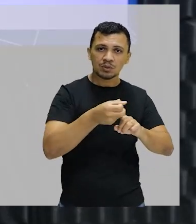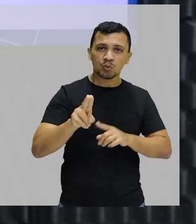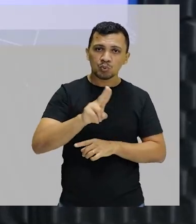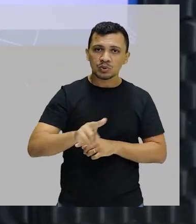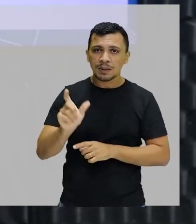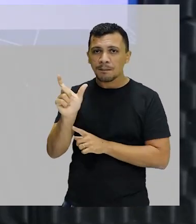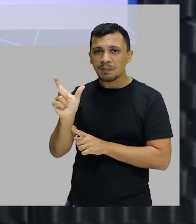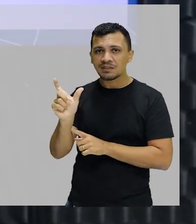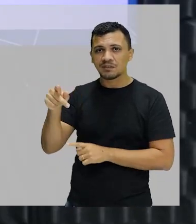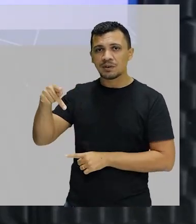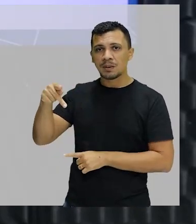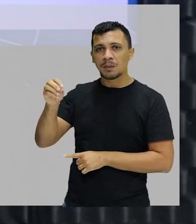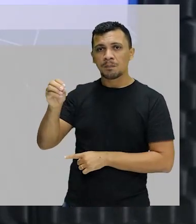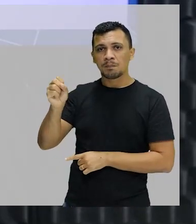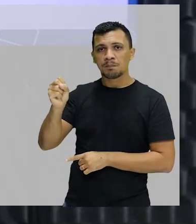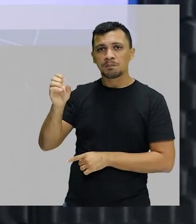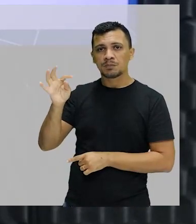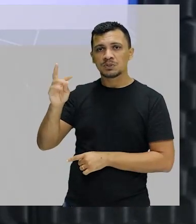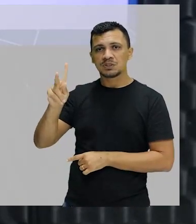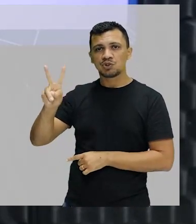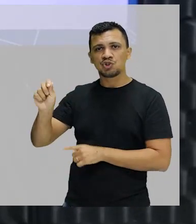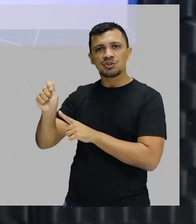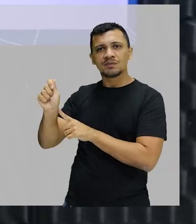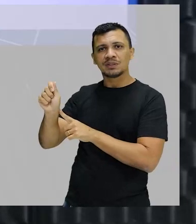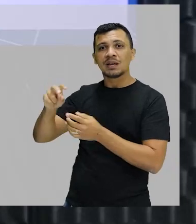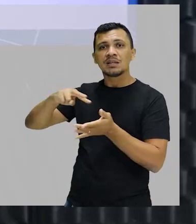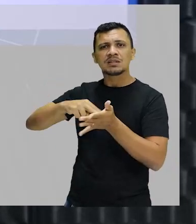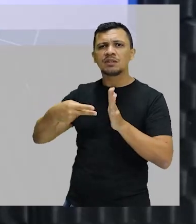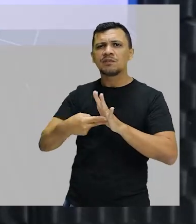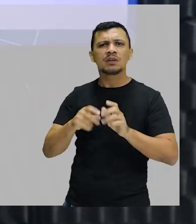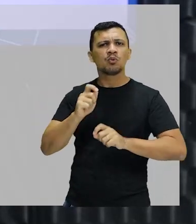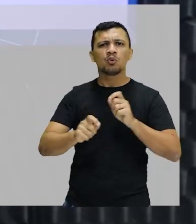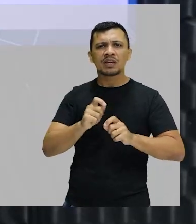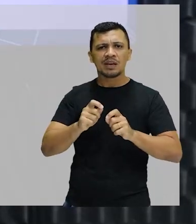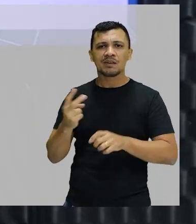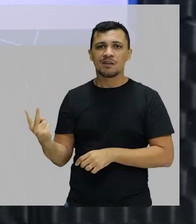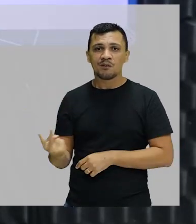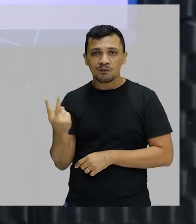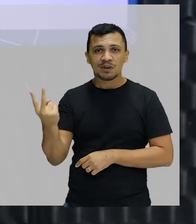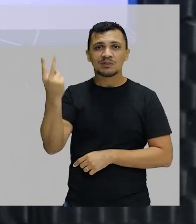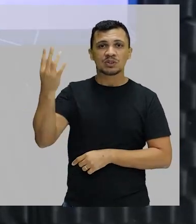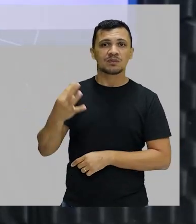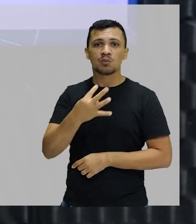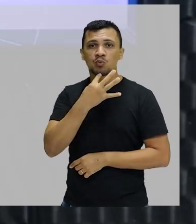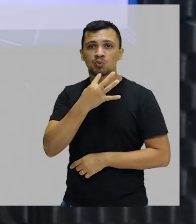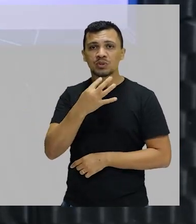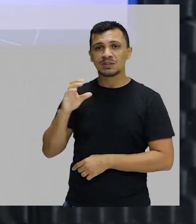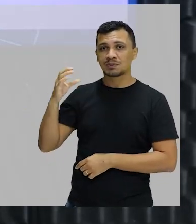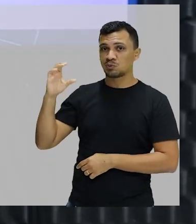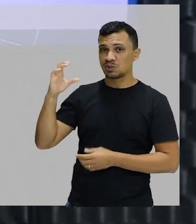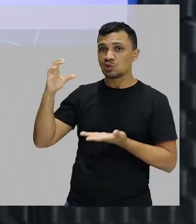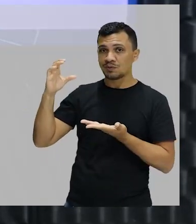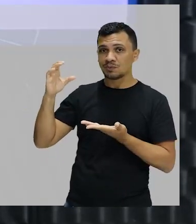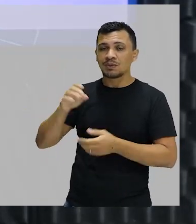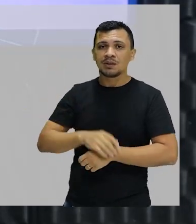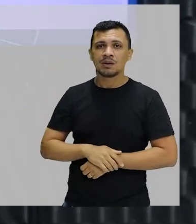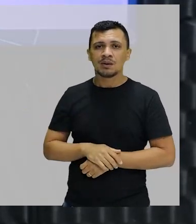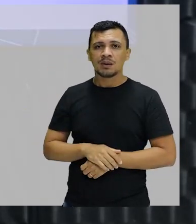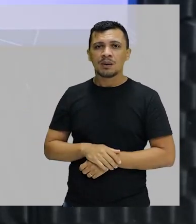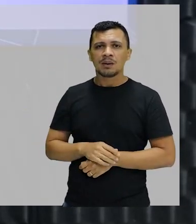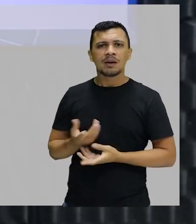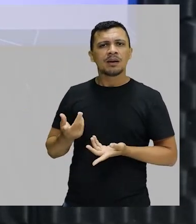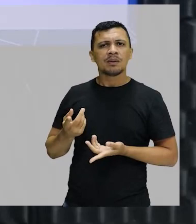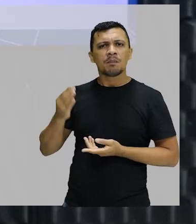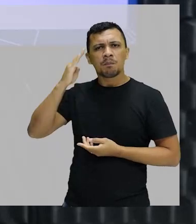positiva ou positivismo, isso quer dizer uma valorização do conhecimento científico. Lembre-se que o positivismo tem como